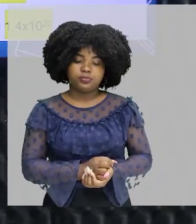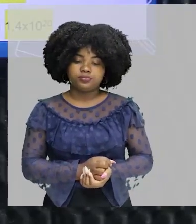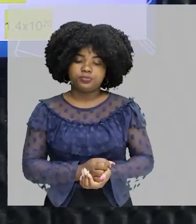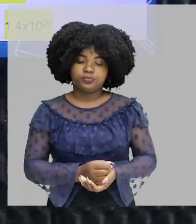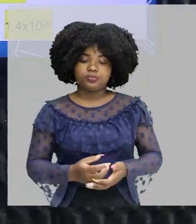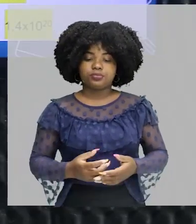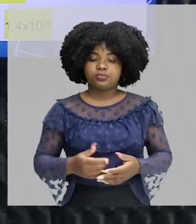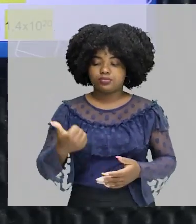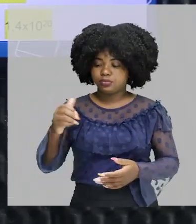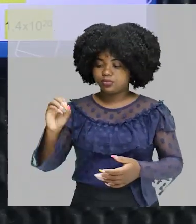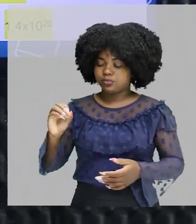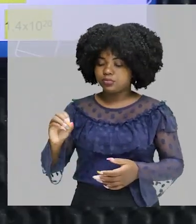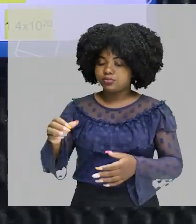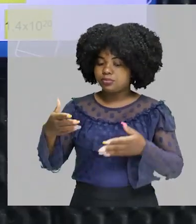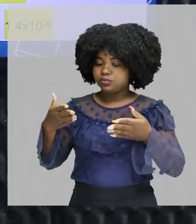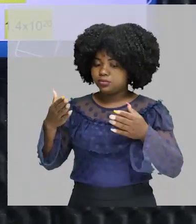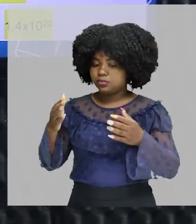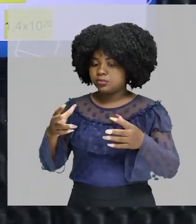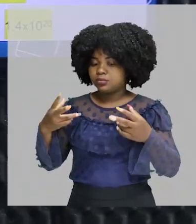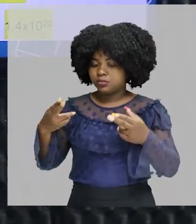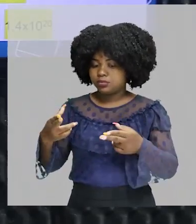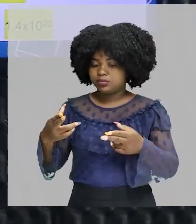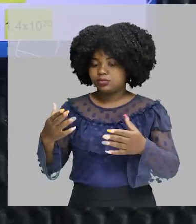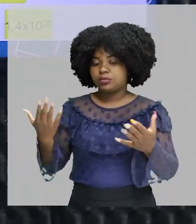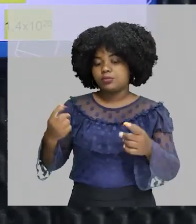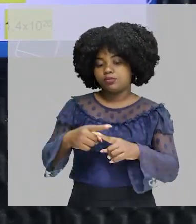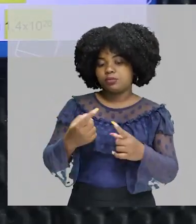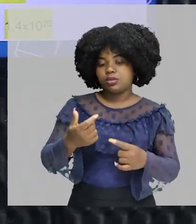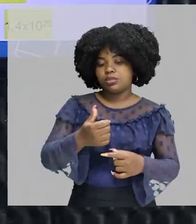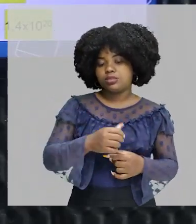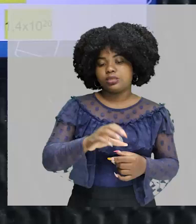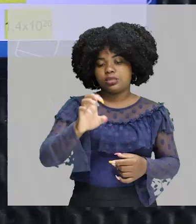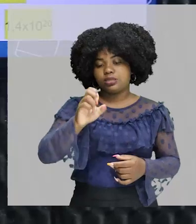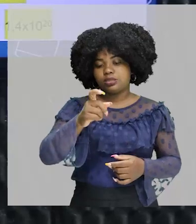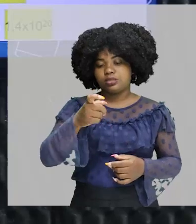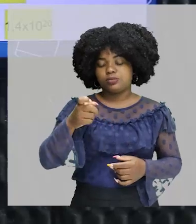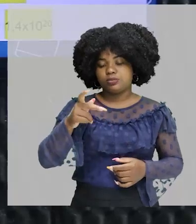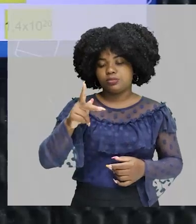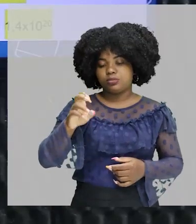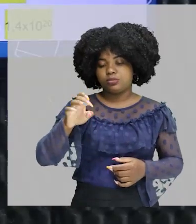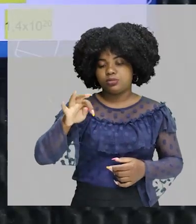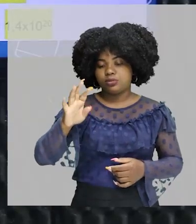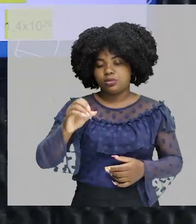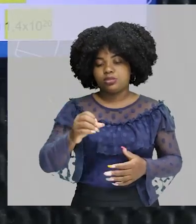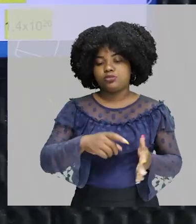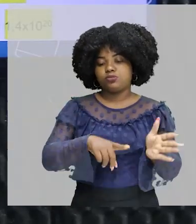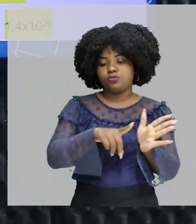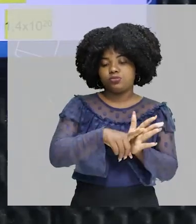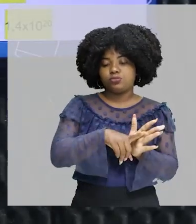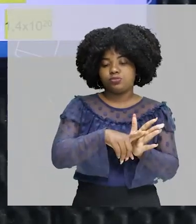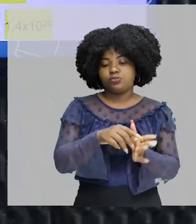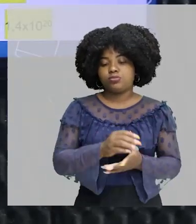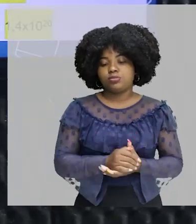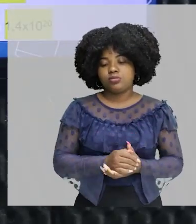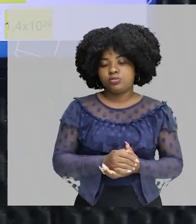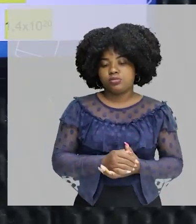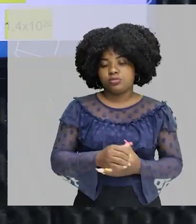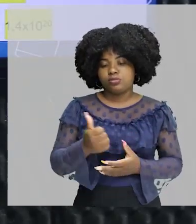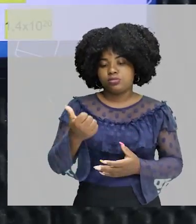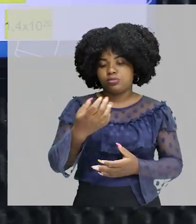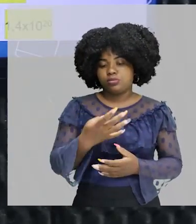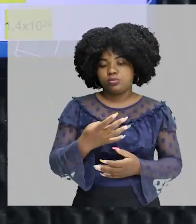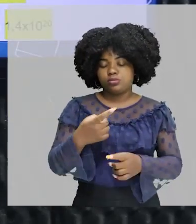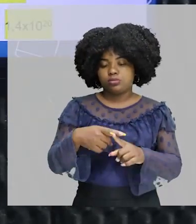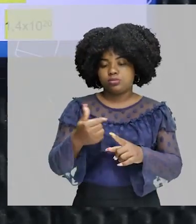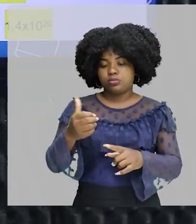a base e nós vamos subtrair os expoentes, tudo bem? Então, vai ficar 14 vezes 10